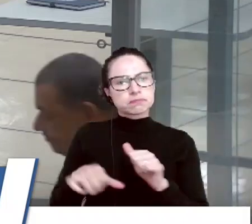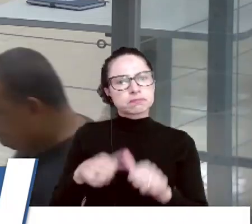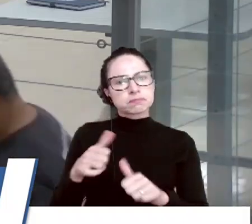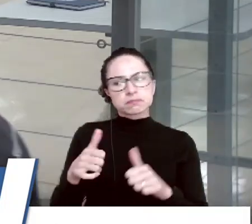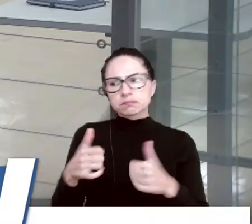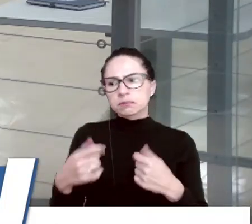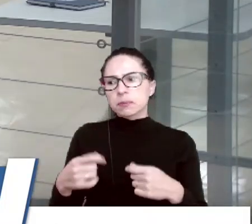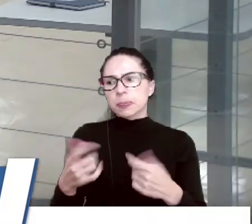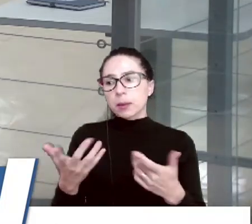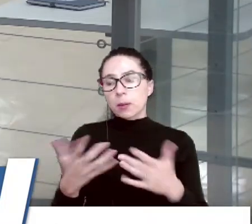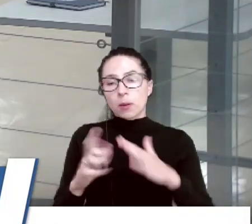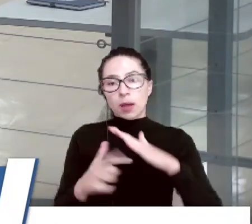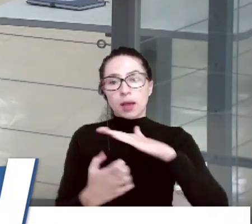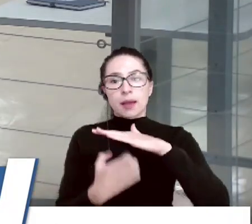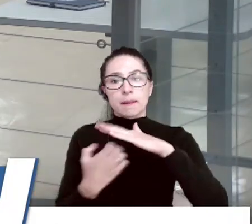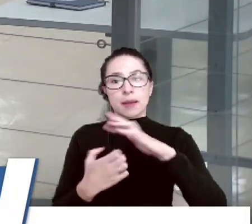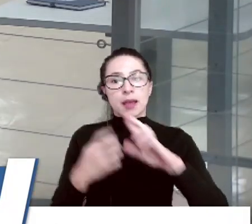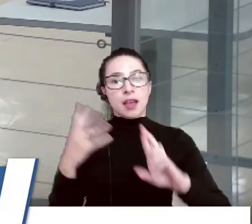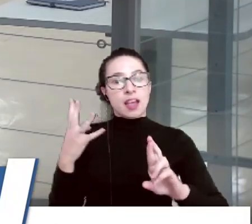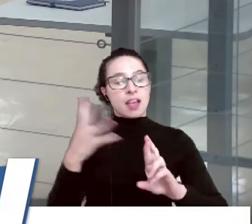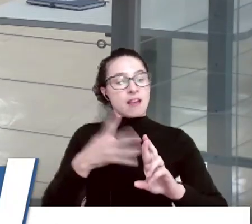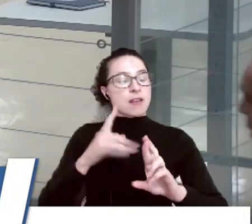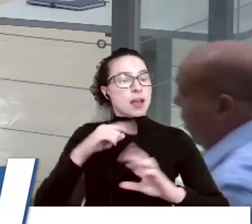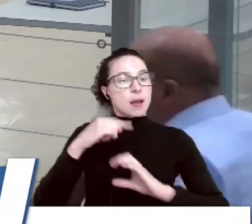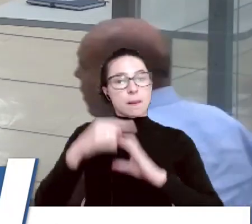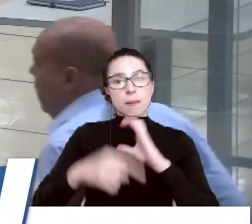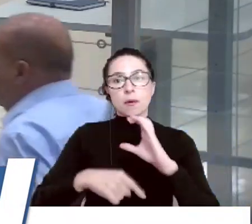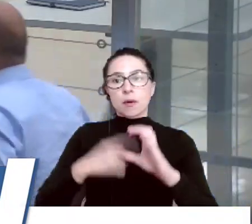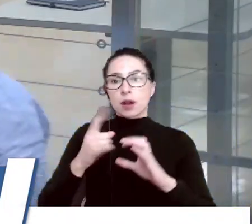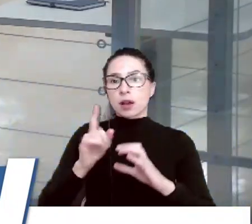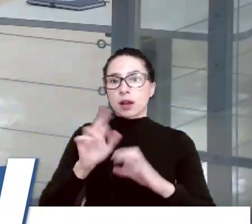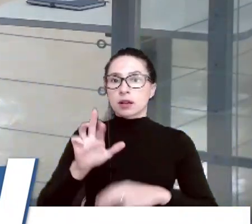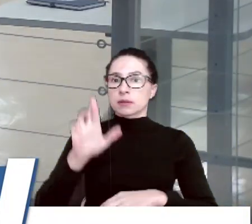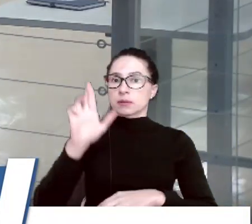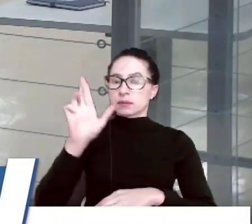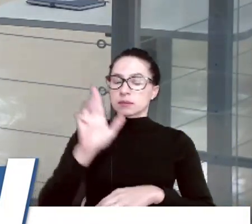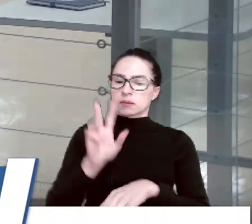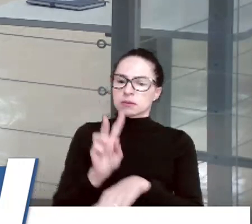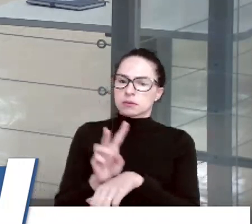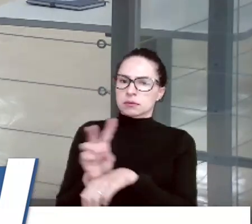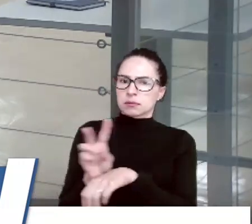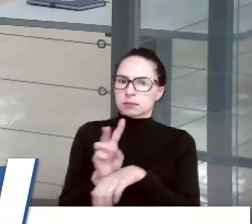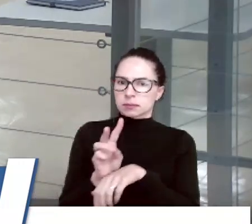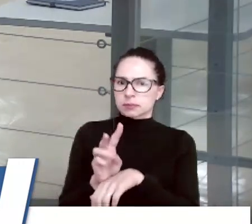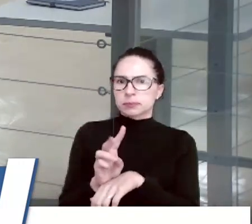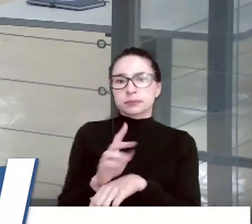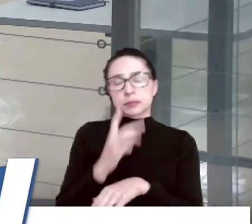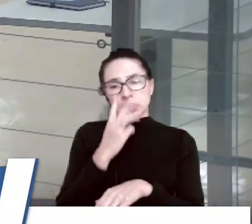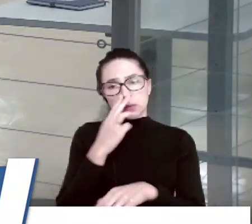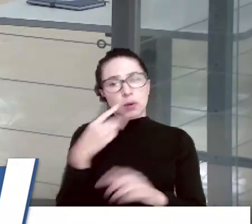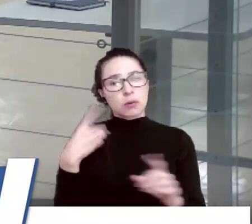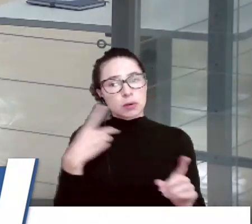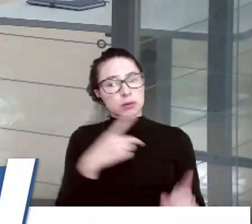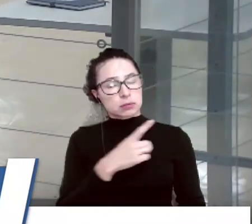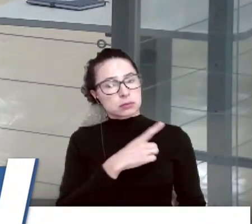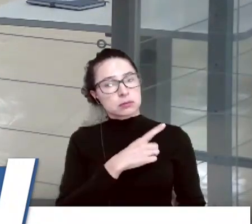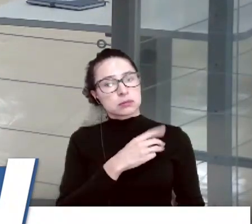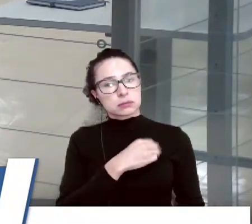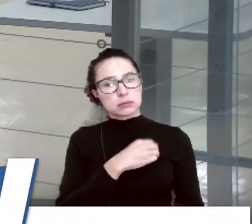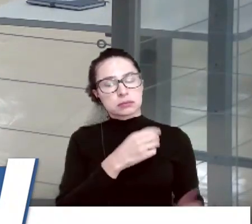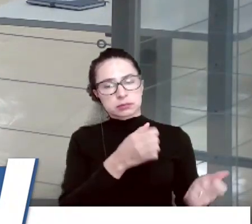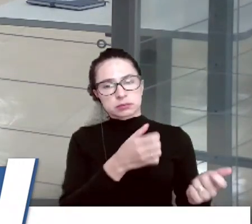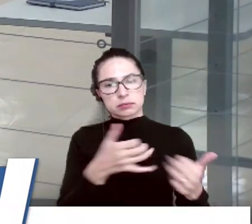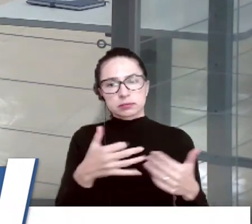uma empresa referencial no mundo em termos de governança corporativa. Como disse o vereador Della Mota, ela é